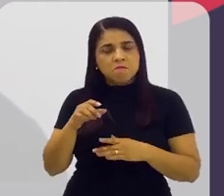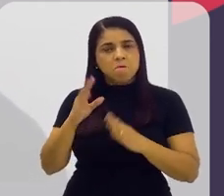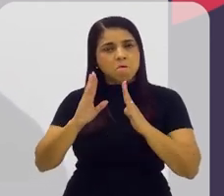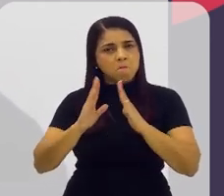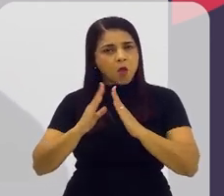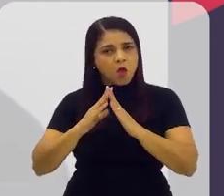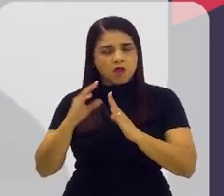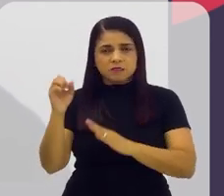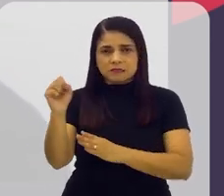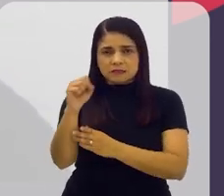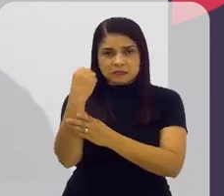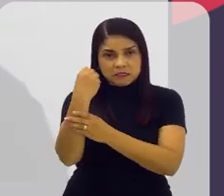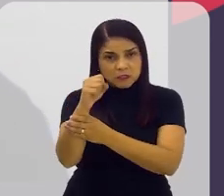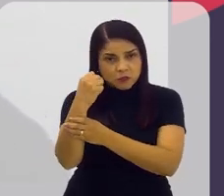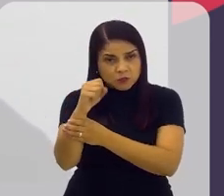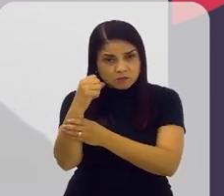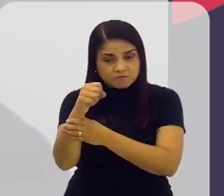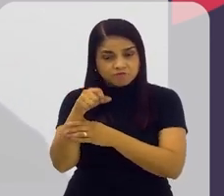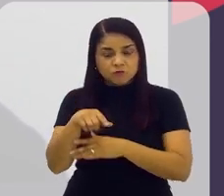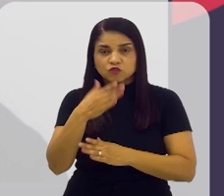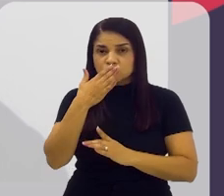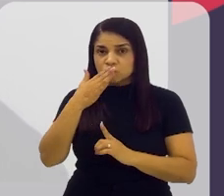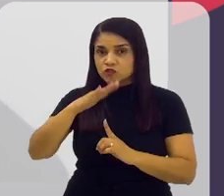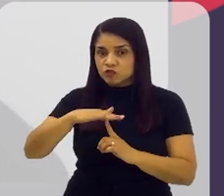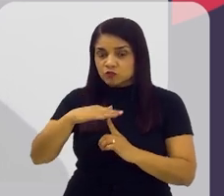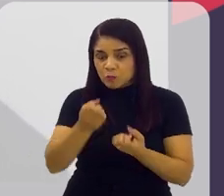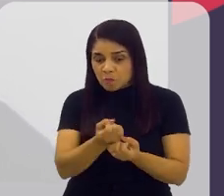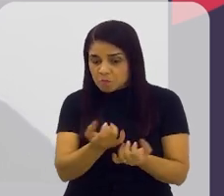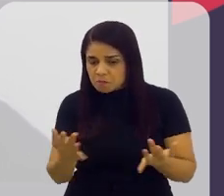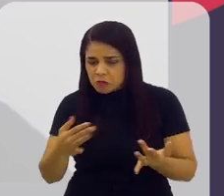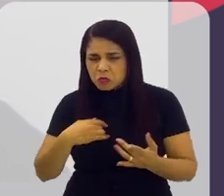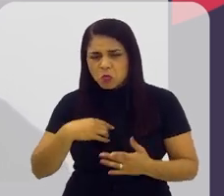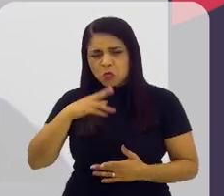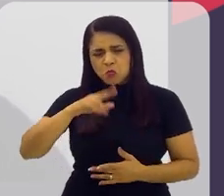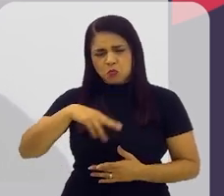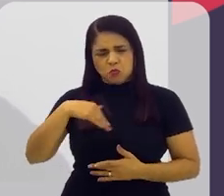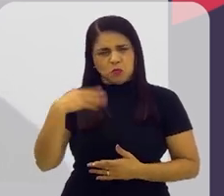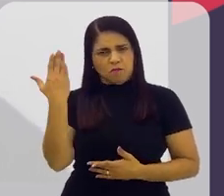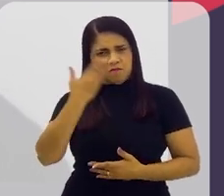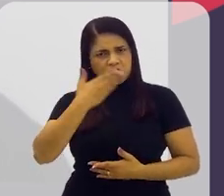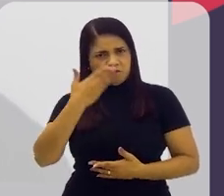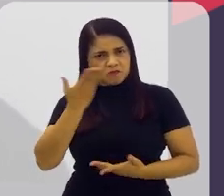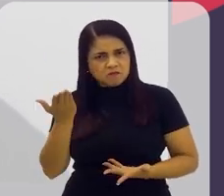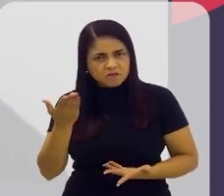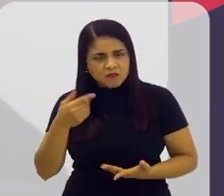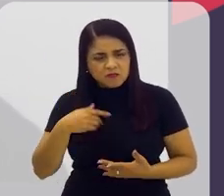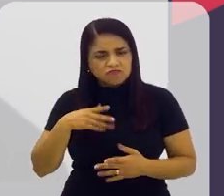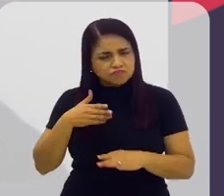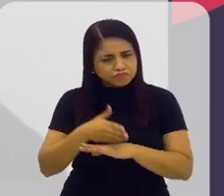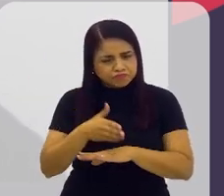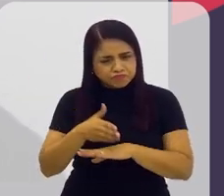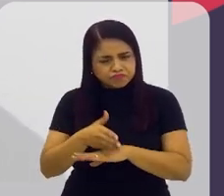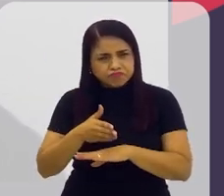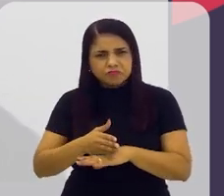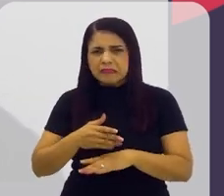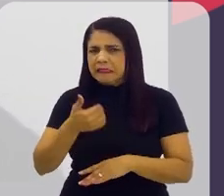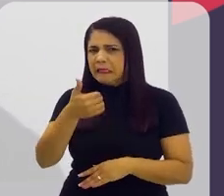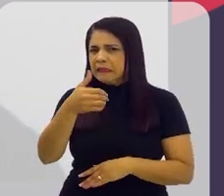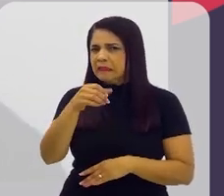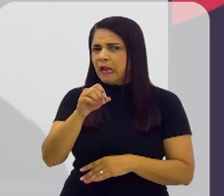município de Saquarema, e essa espécie é uma espécie que eu nunca tinha visto no local, né? Eu frequento aquela região